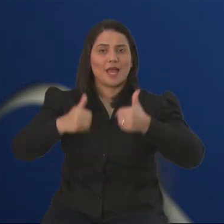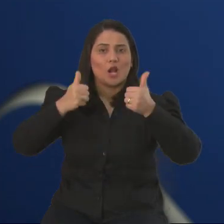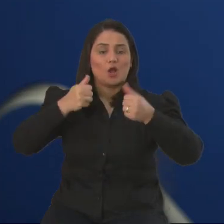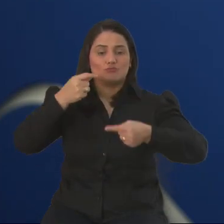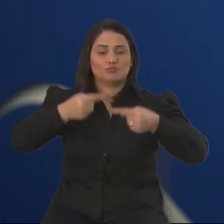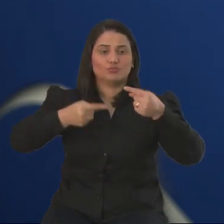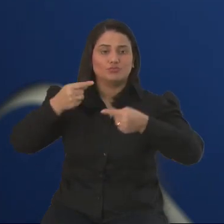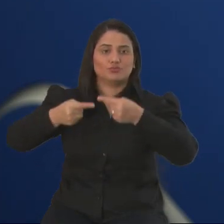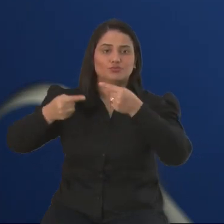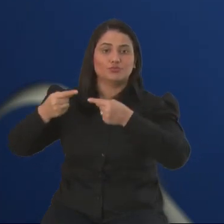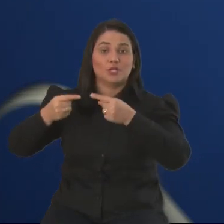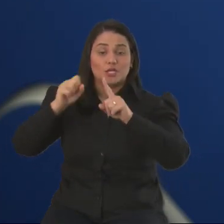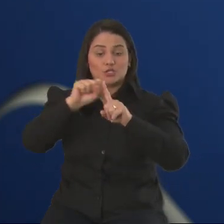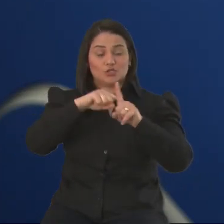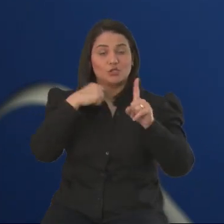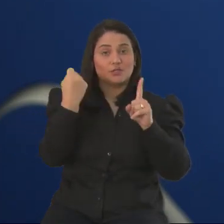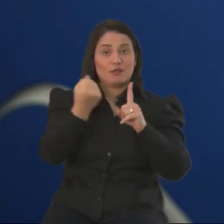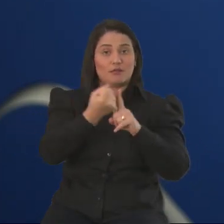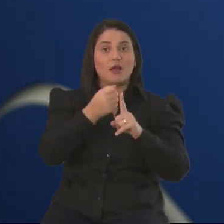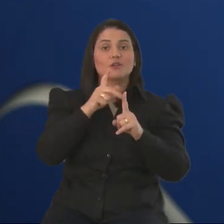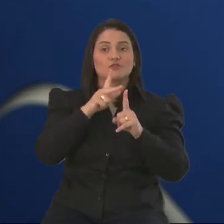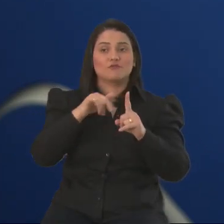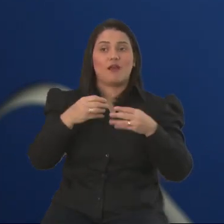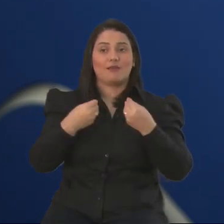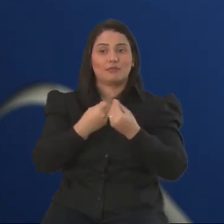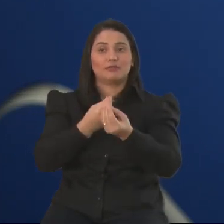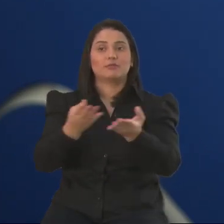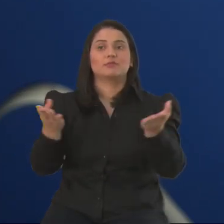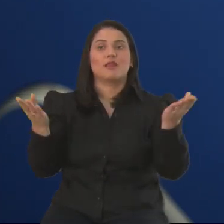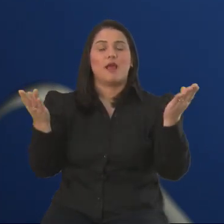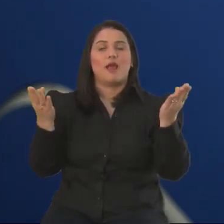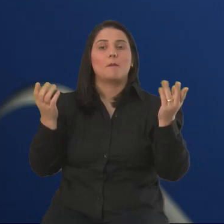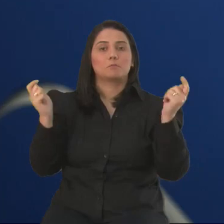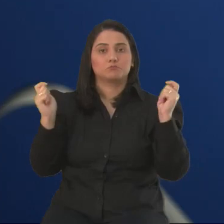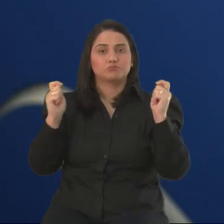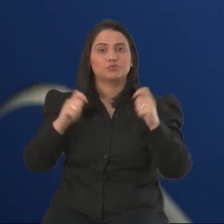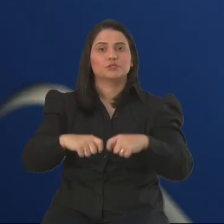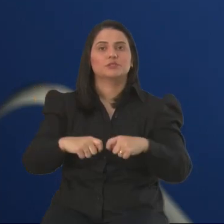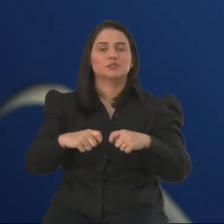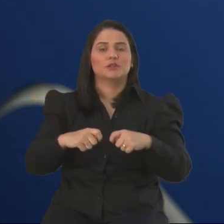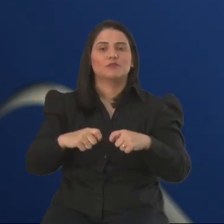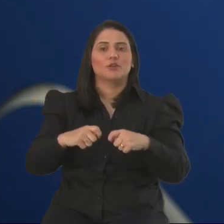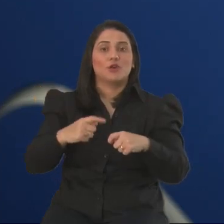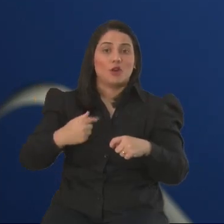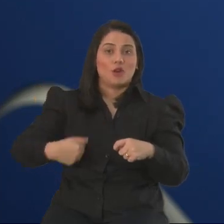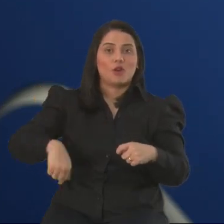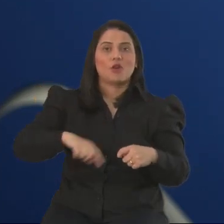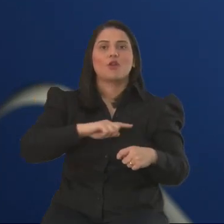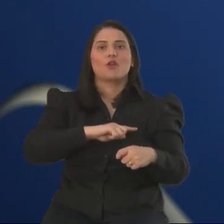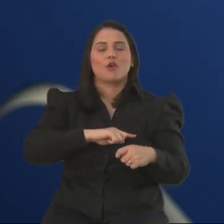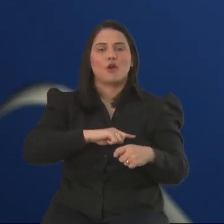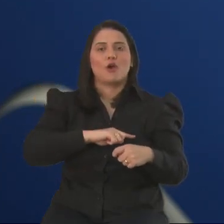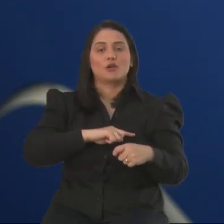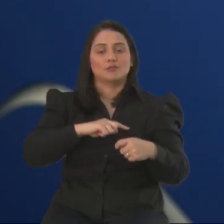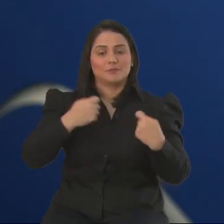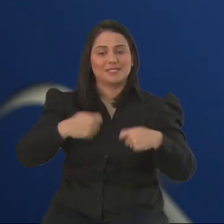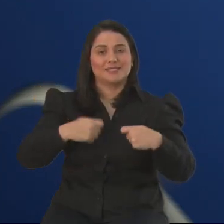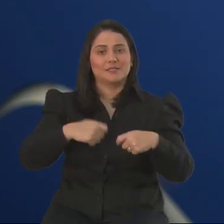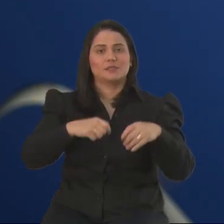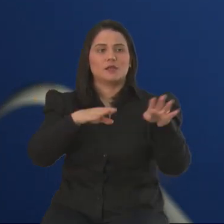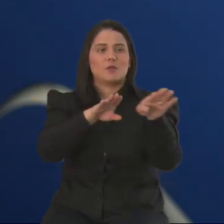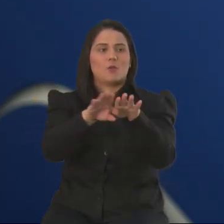sociedade der possibilidade efetivas para que nós sejamos verdadeiramente